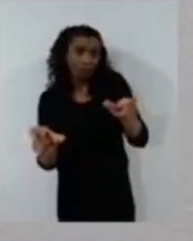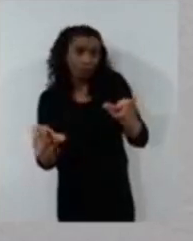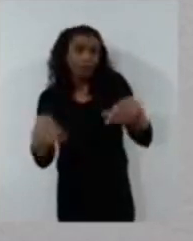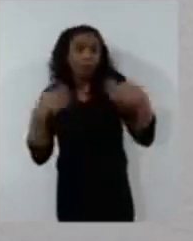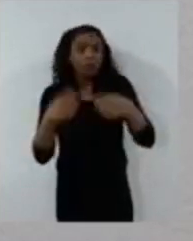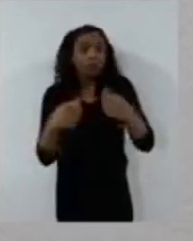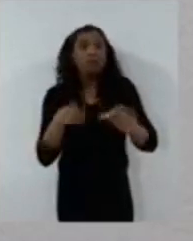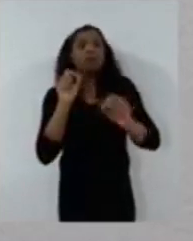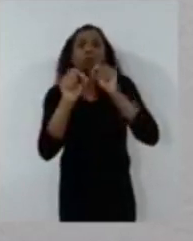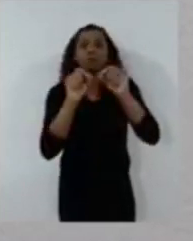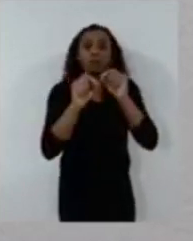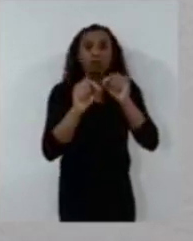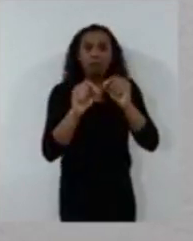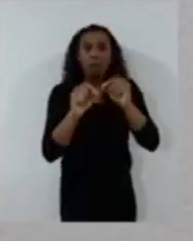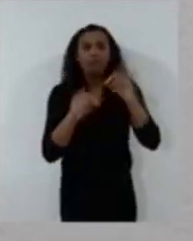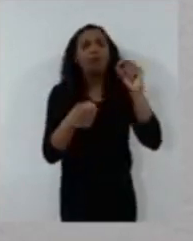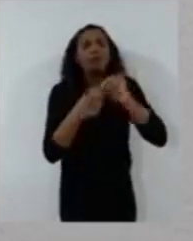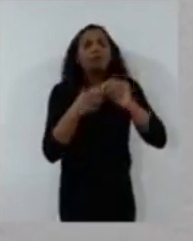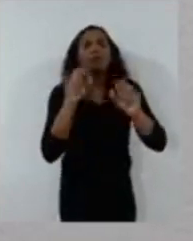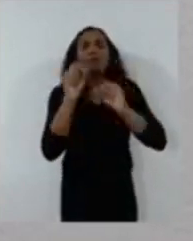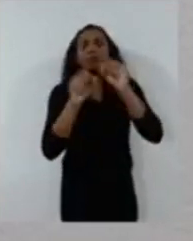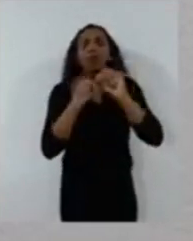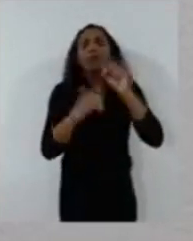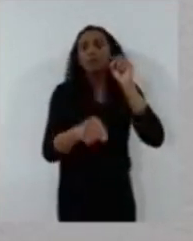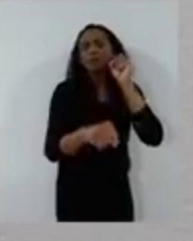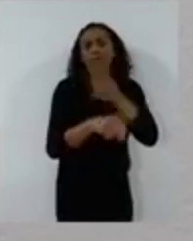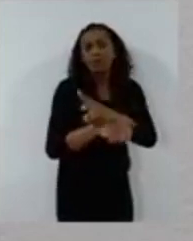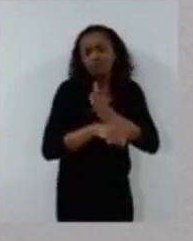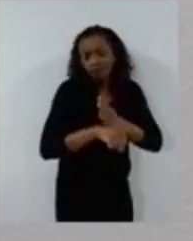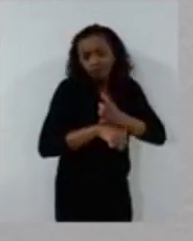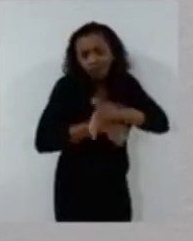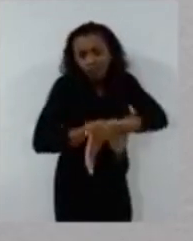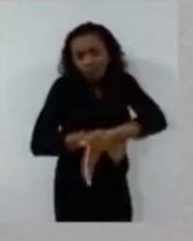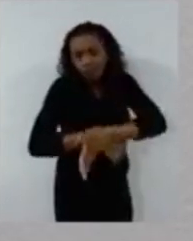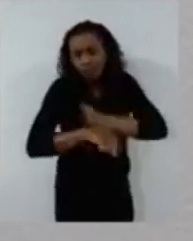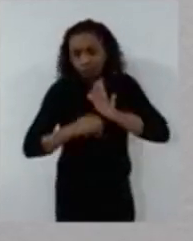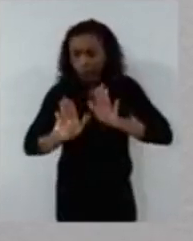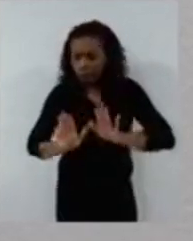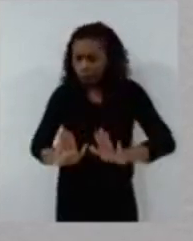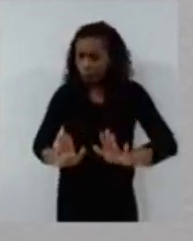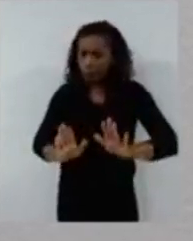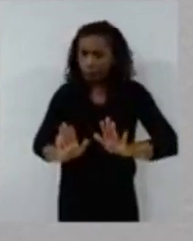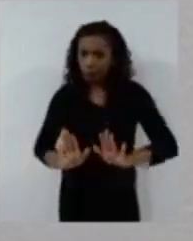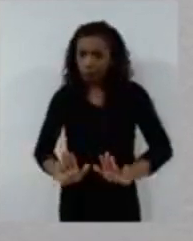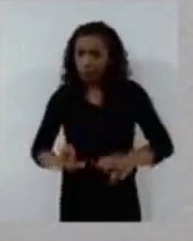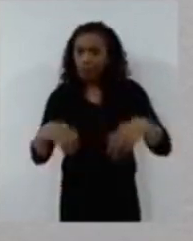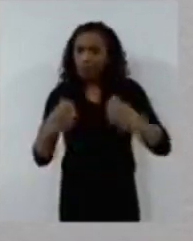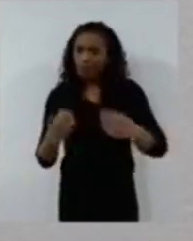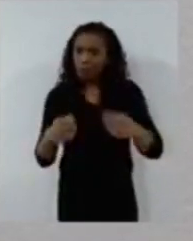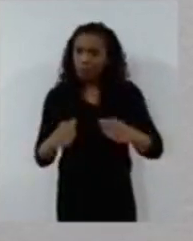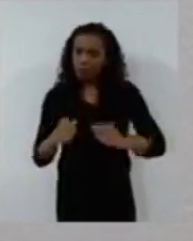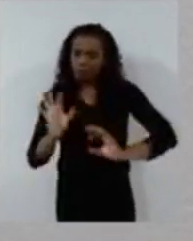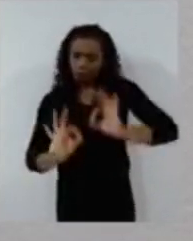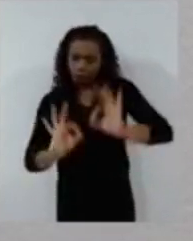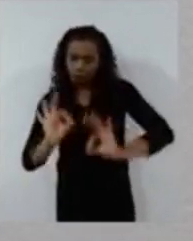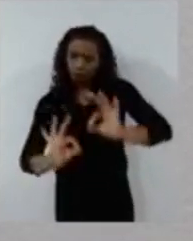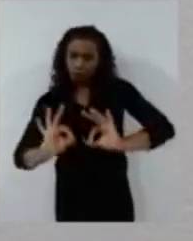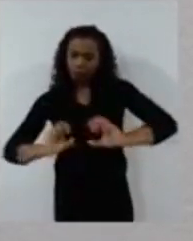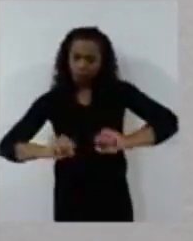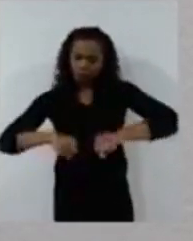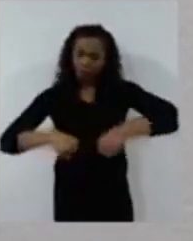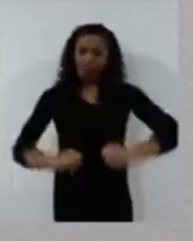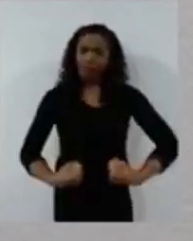de forma lenta e que a gente consiga se organizar, que a gente consiga se empenhar para